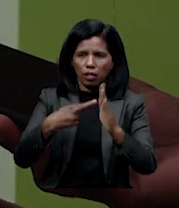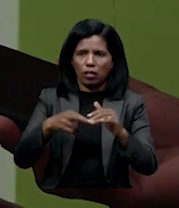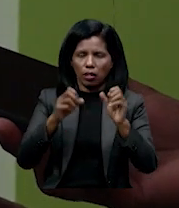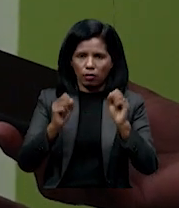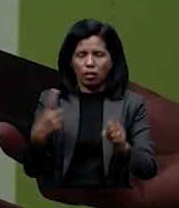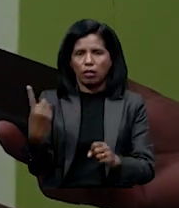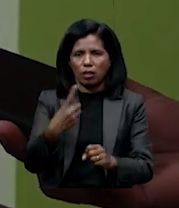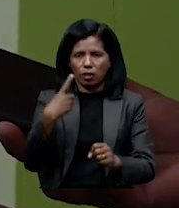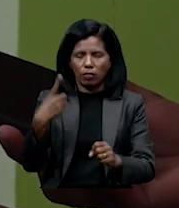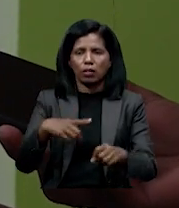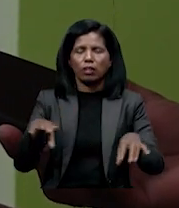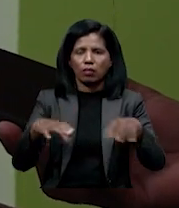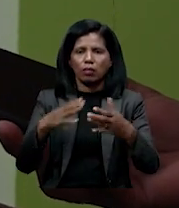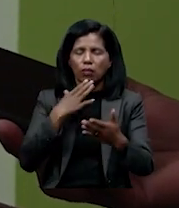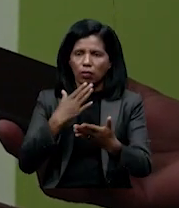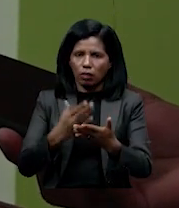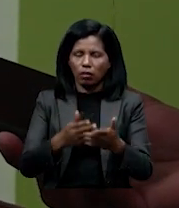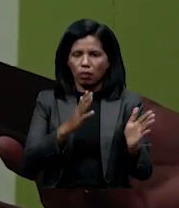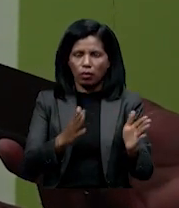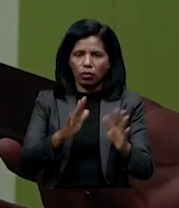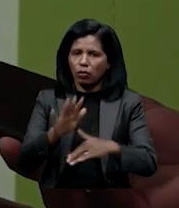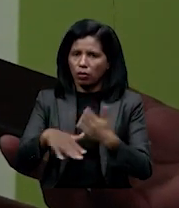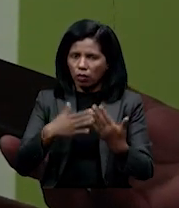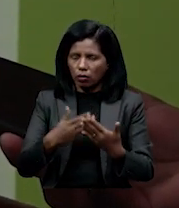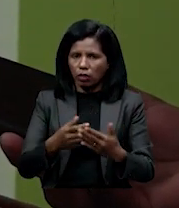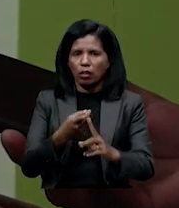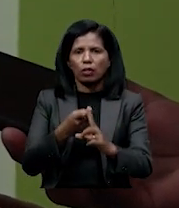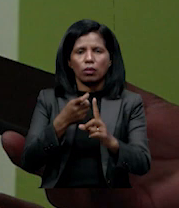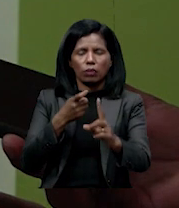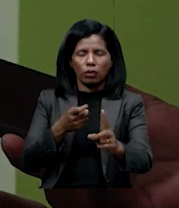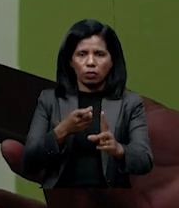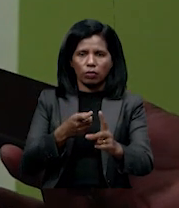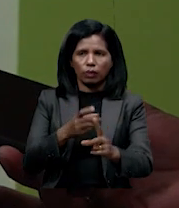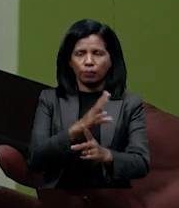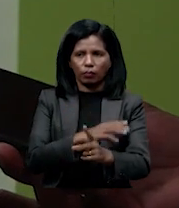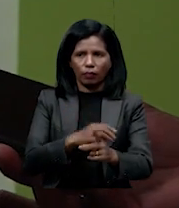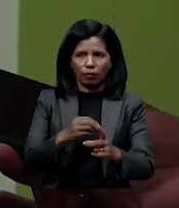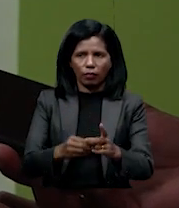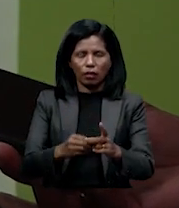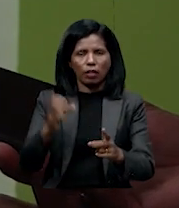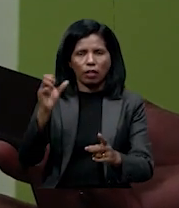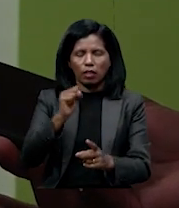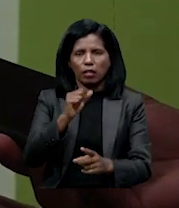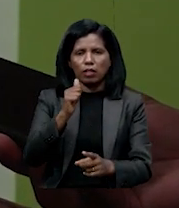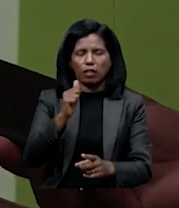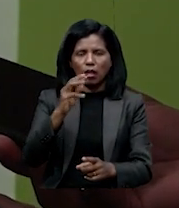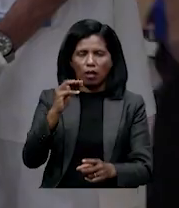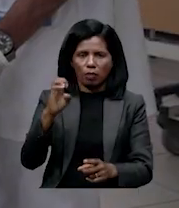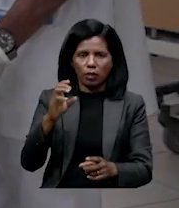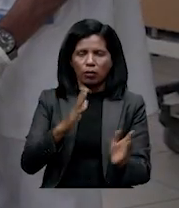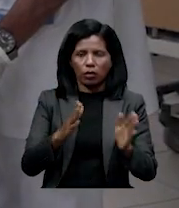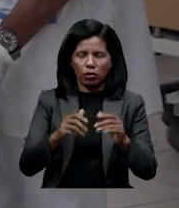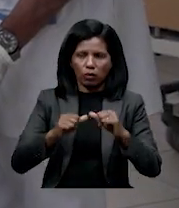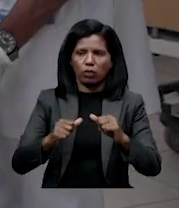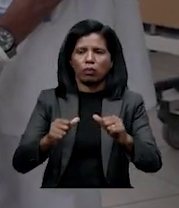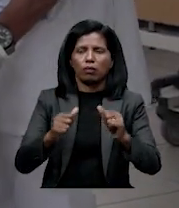maintain sistem lebih ke dia mak proses otomat liu si sistem legasi ya sames e proses sirne lau hela